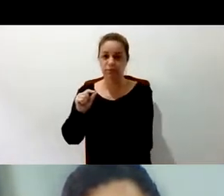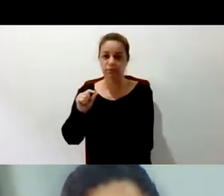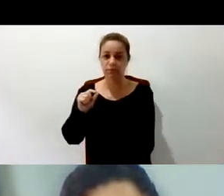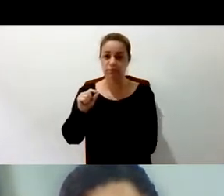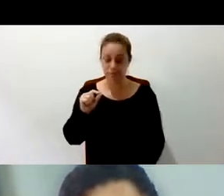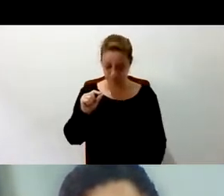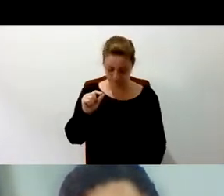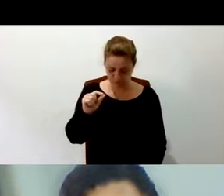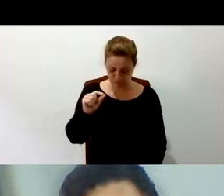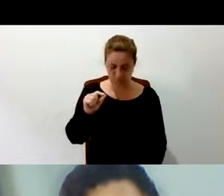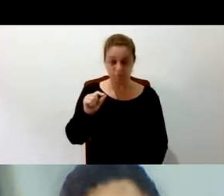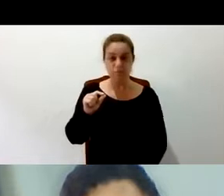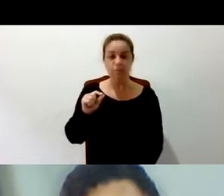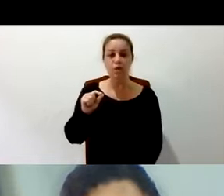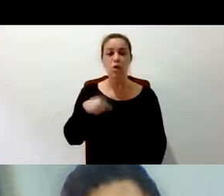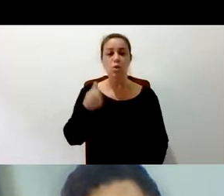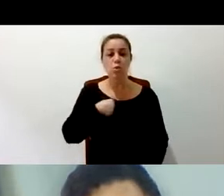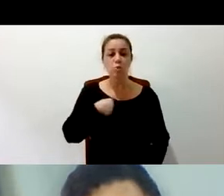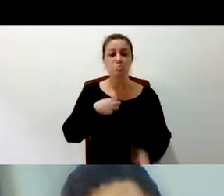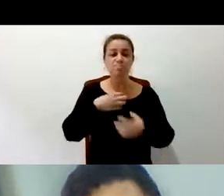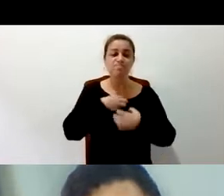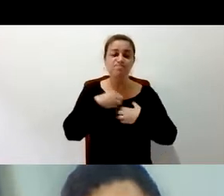o que a indignação que eu sinto